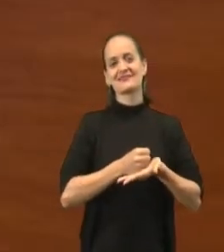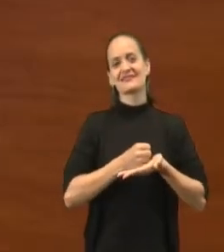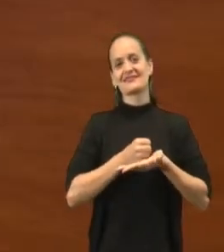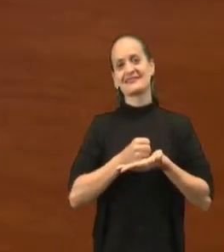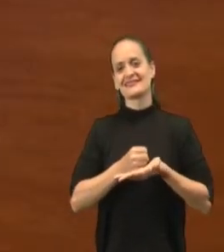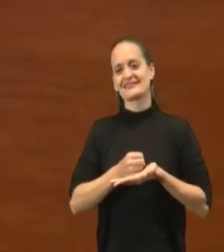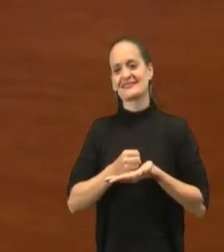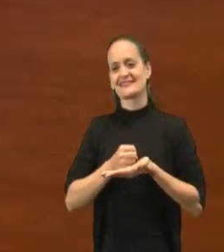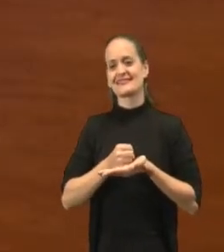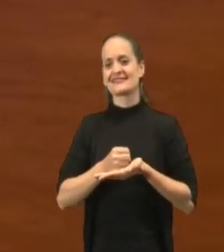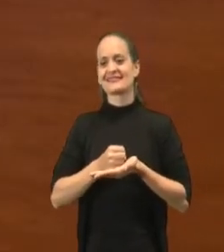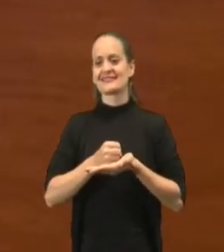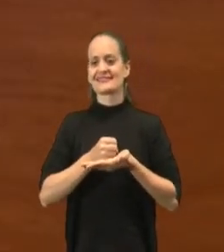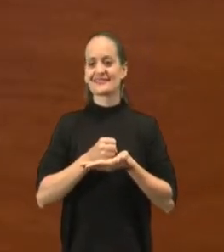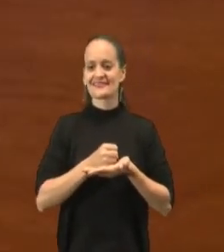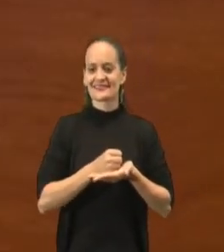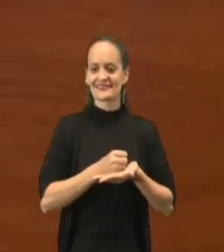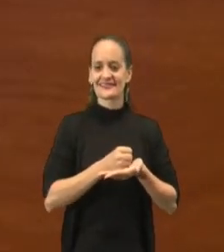susterá.